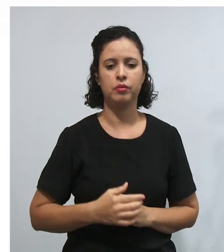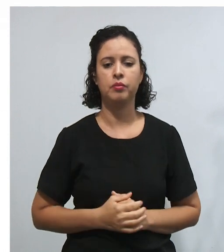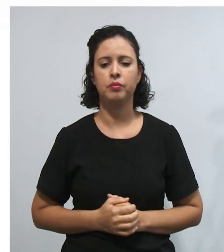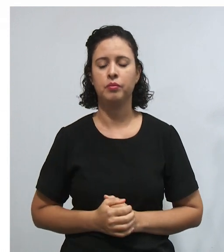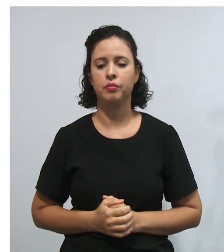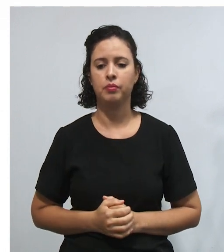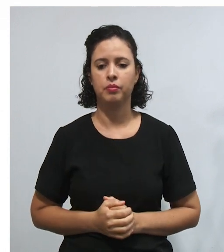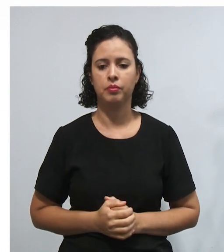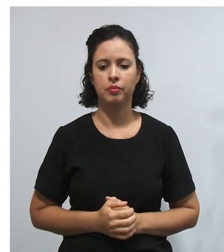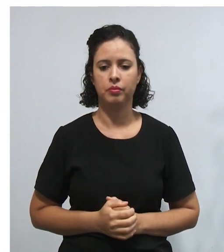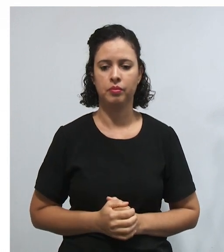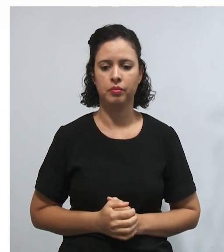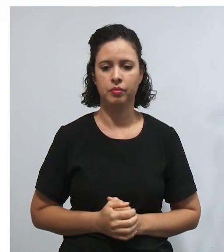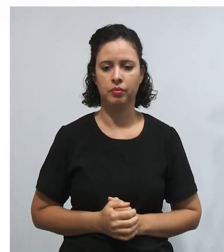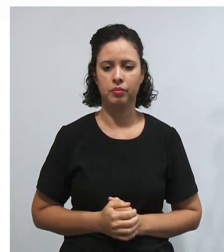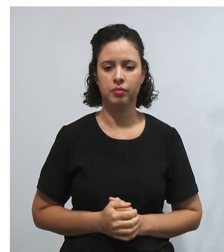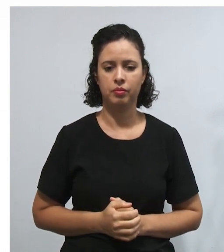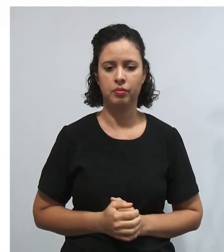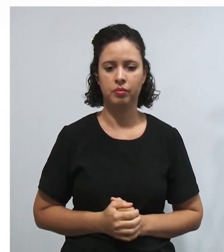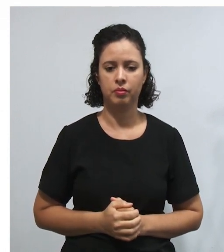aqui para a gente fazer aqui,